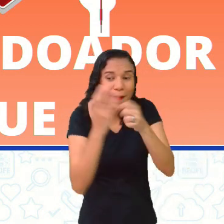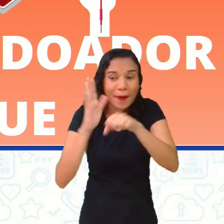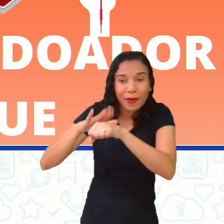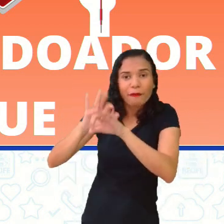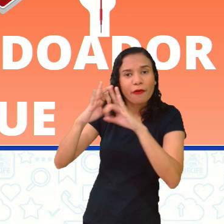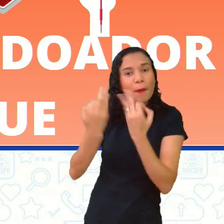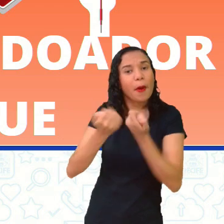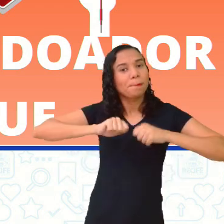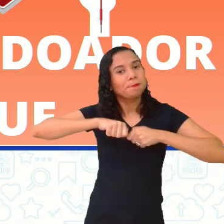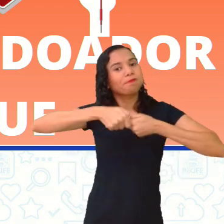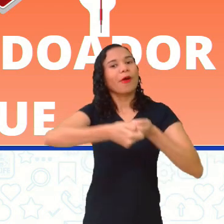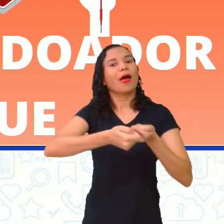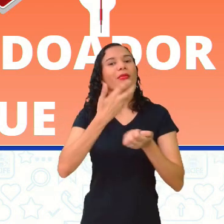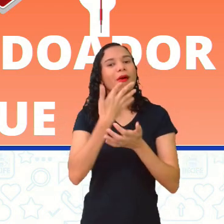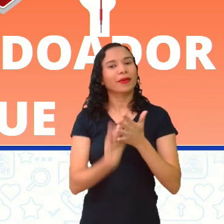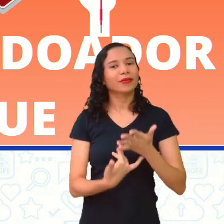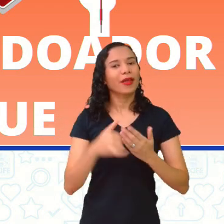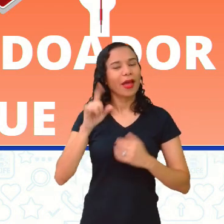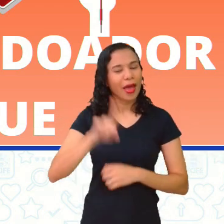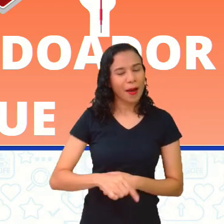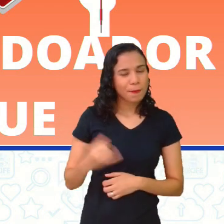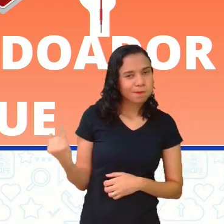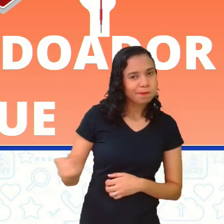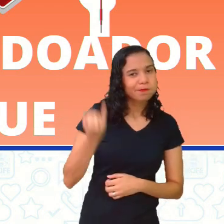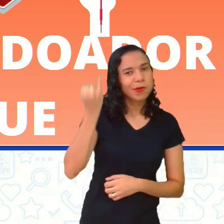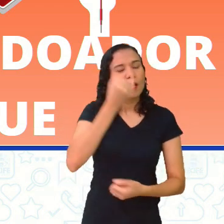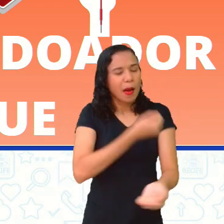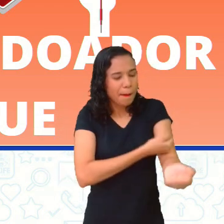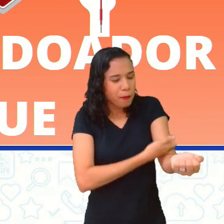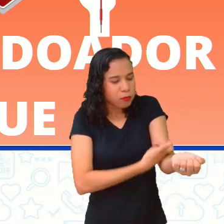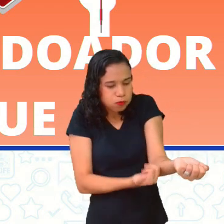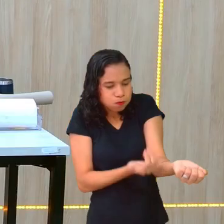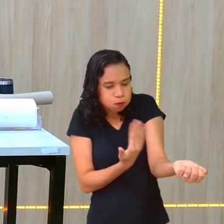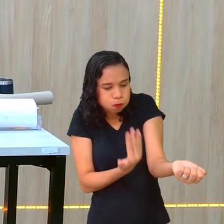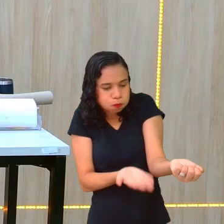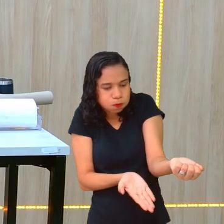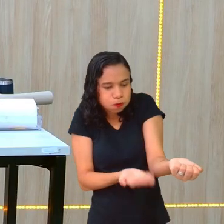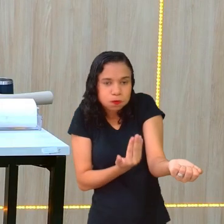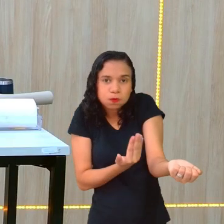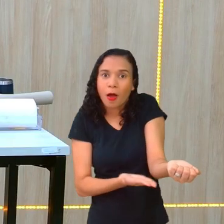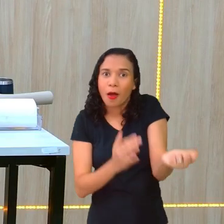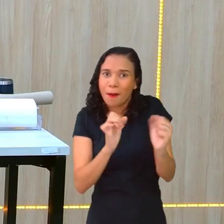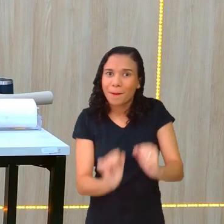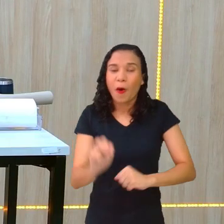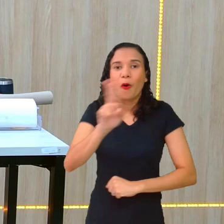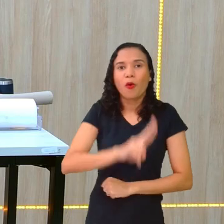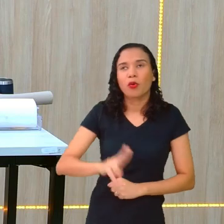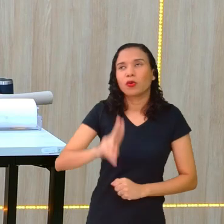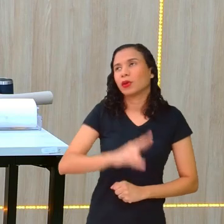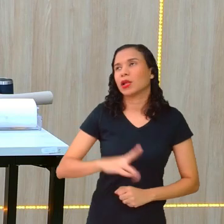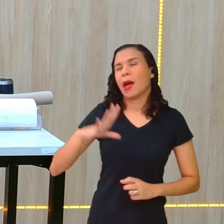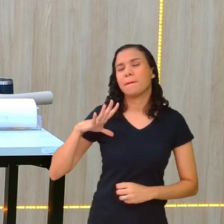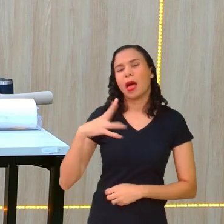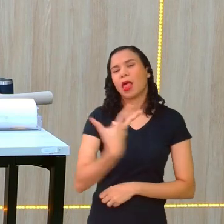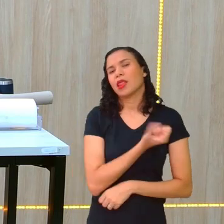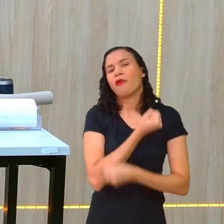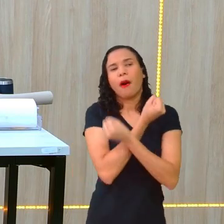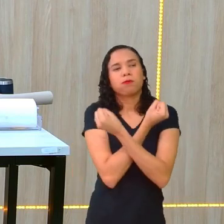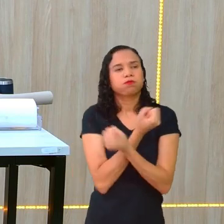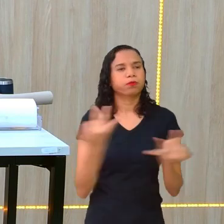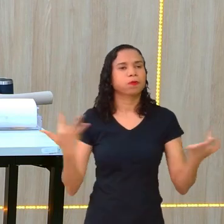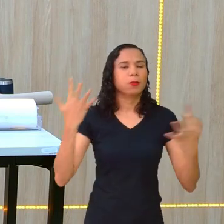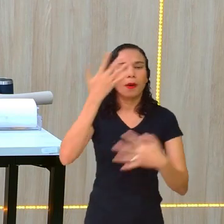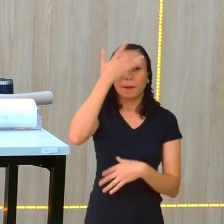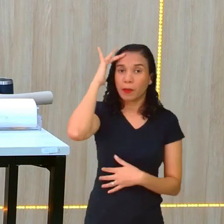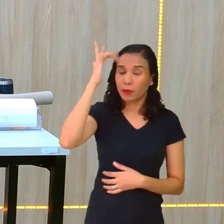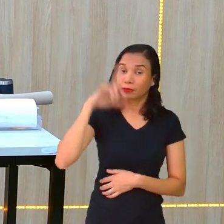para serem doadores. É muito importante, gente. Um pouquinho do sangue pode ser utilizado para uma grande quantidade de pessoas